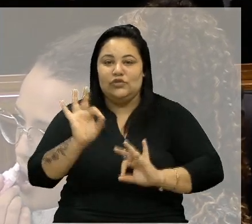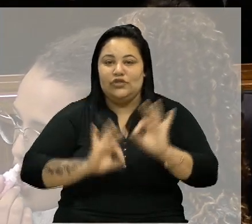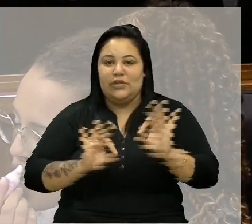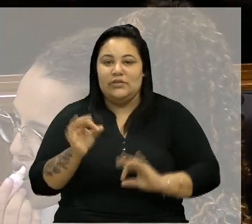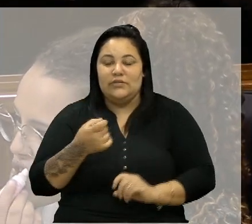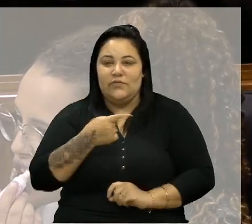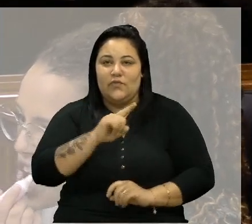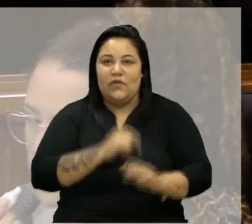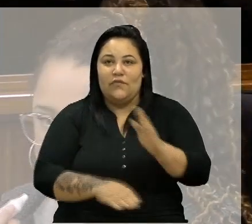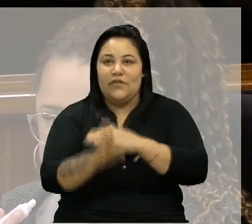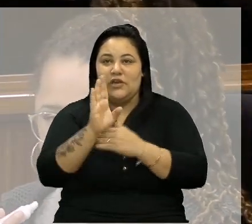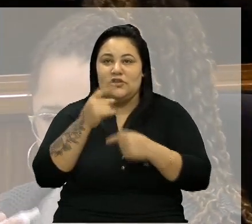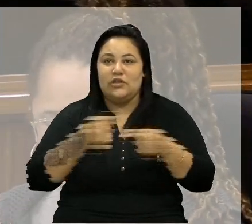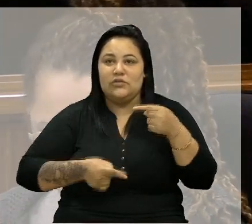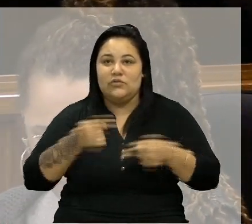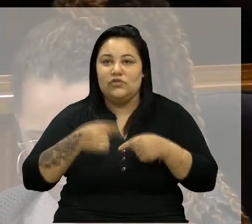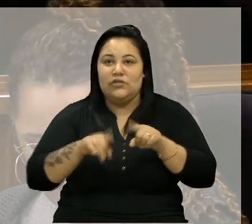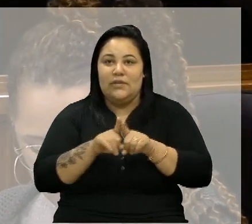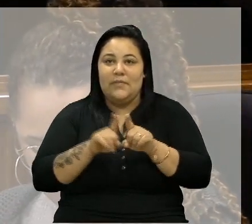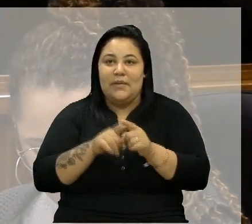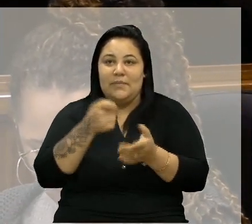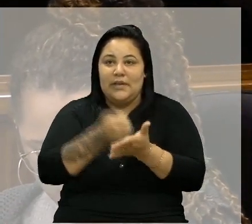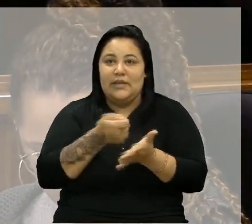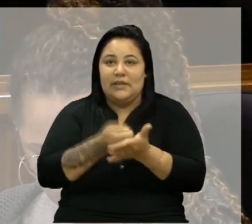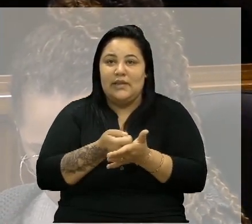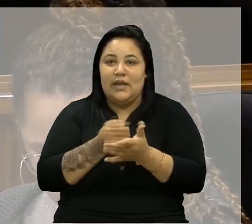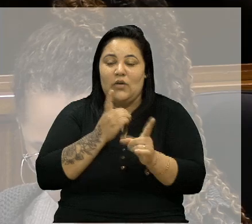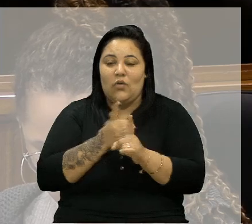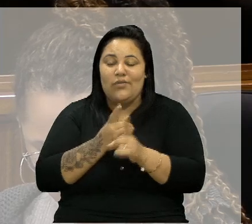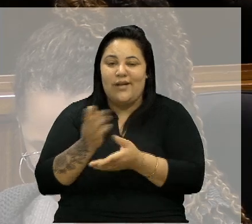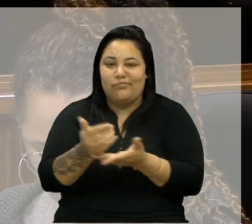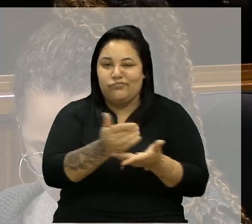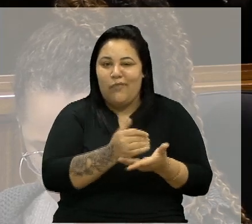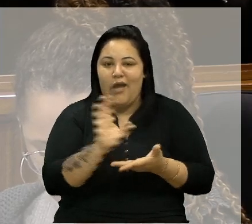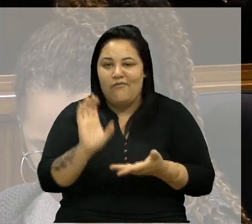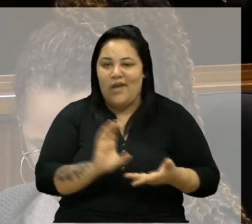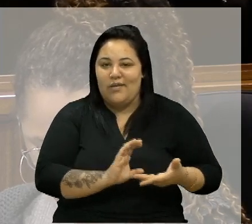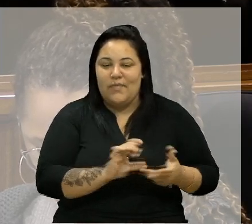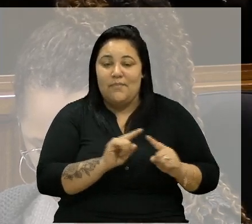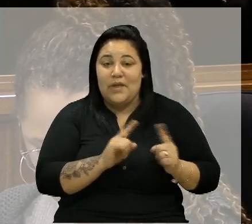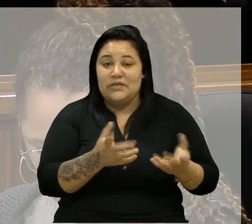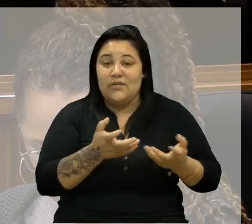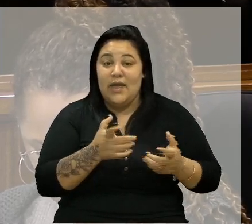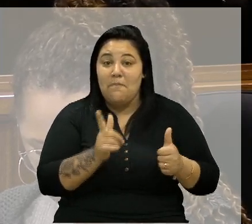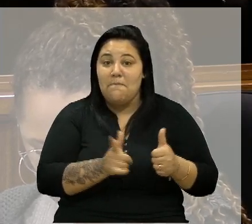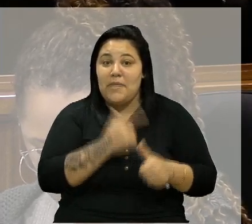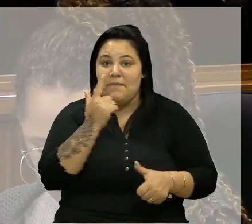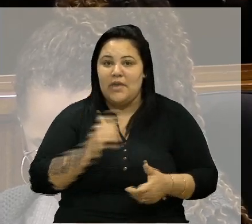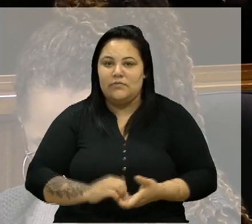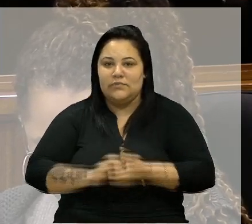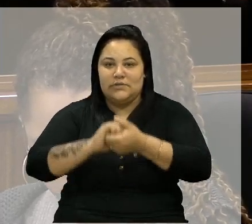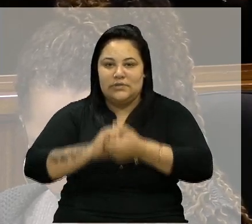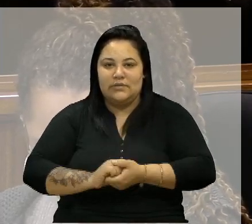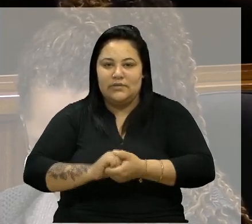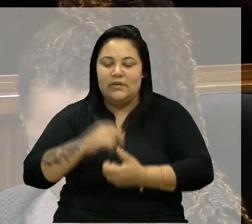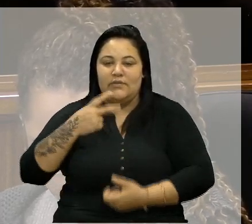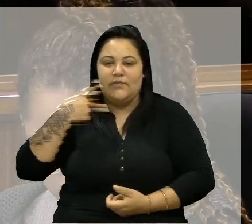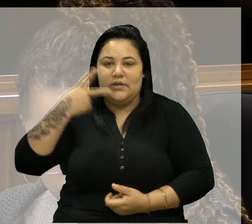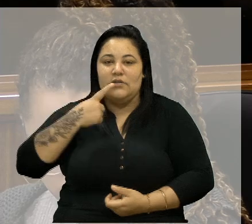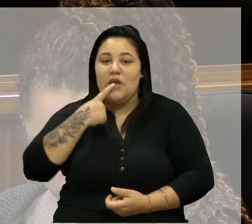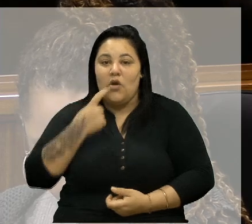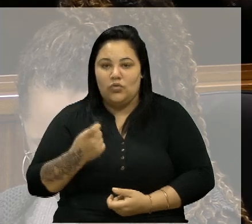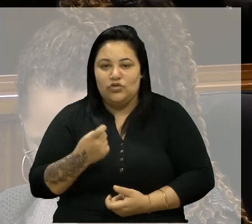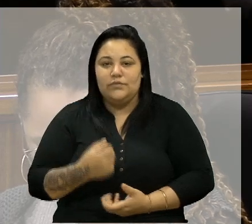lá discutidos na busca de recursos. Mas eu quero aqui primeiro saudar a vereadora Rose